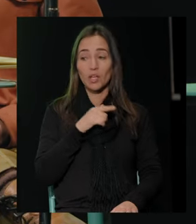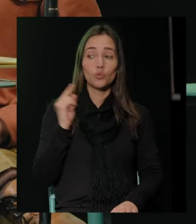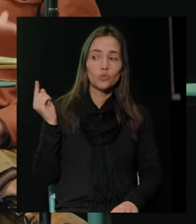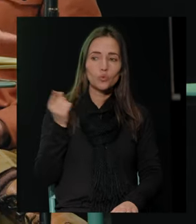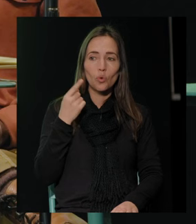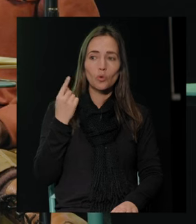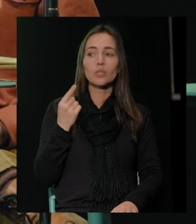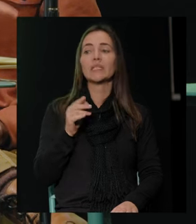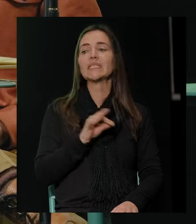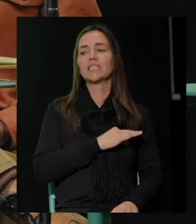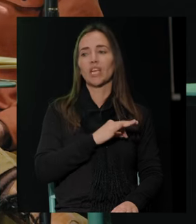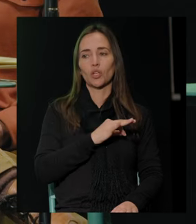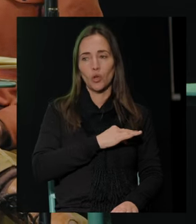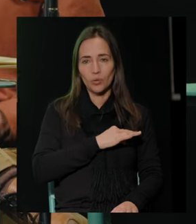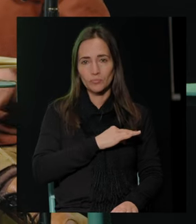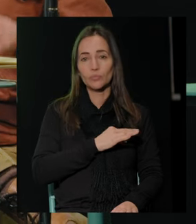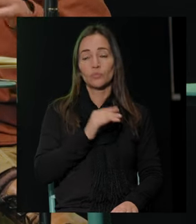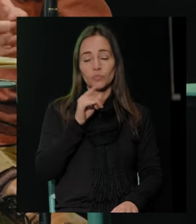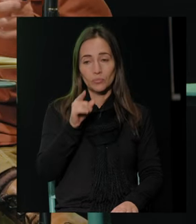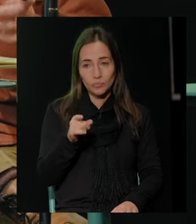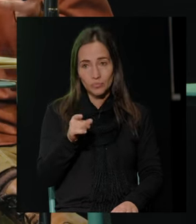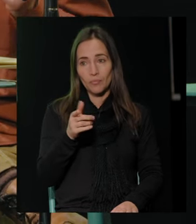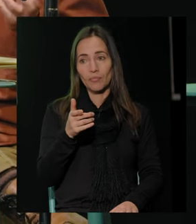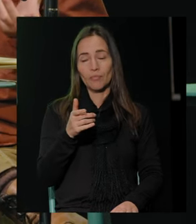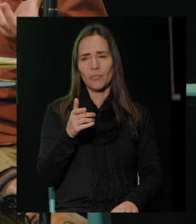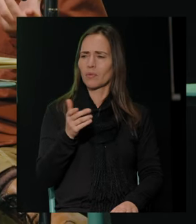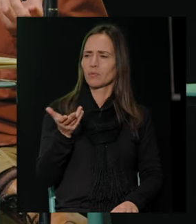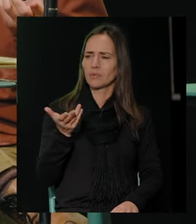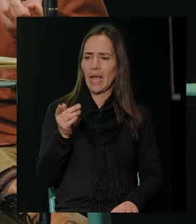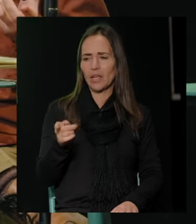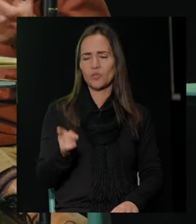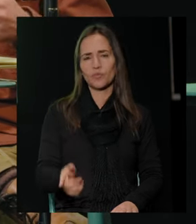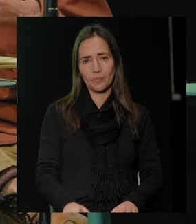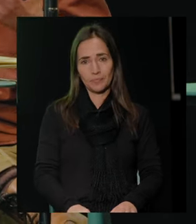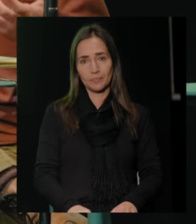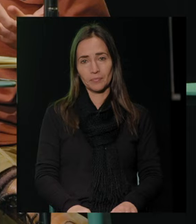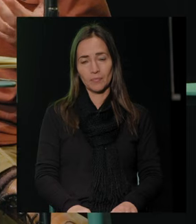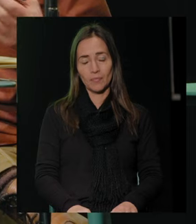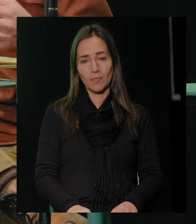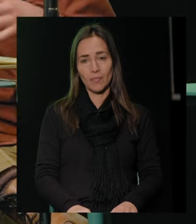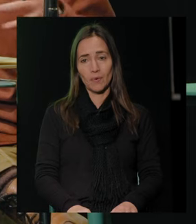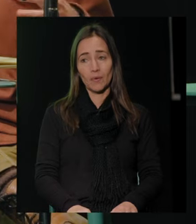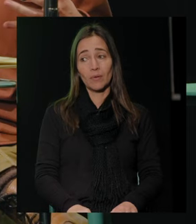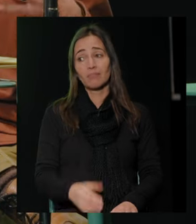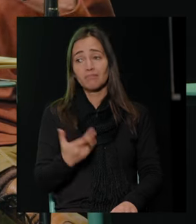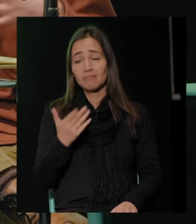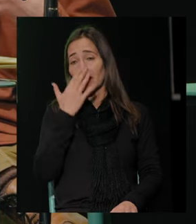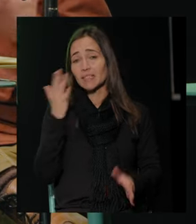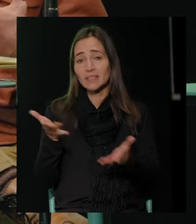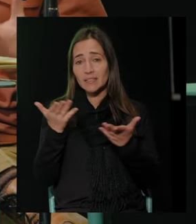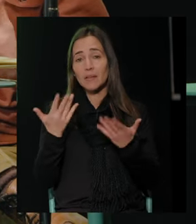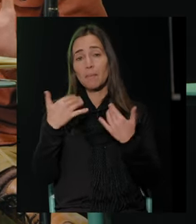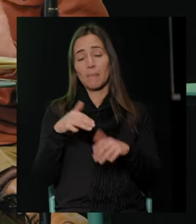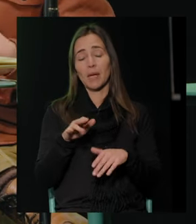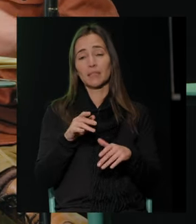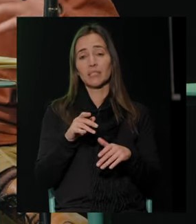gente por senhor, usted, don. E ele comenta aquilo e diz, é exatamente isto. Que significa pouco em si mesmo, mas é esta